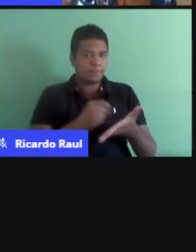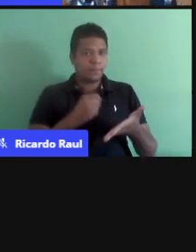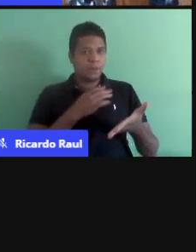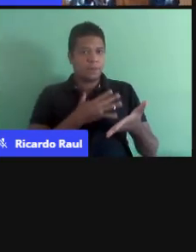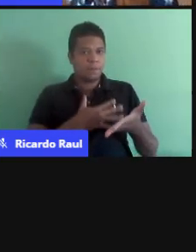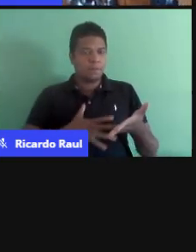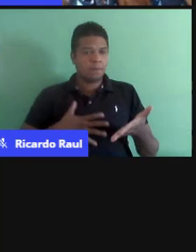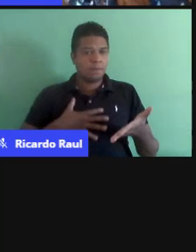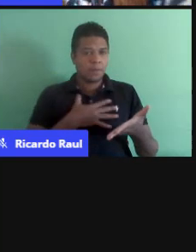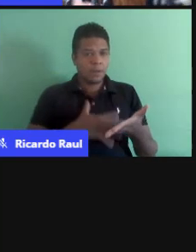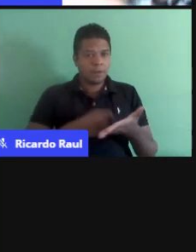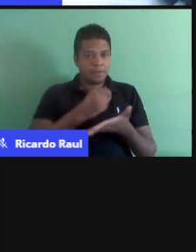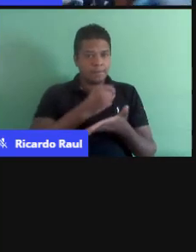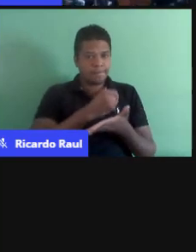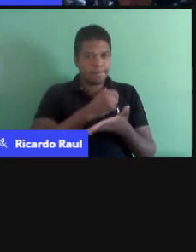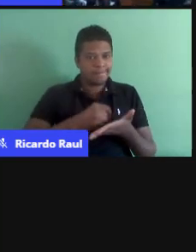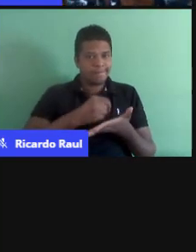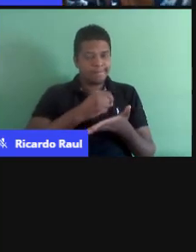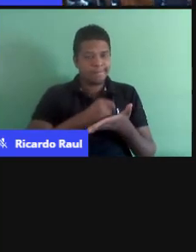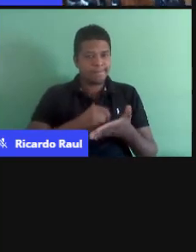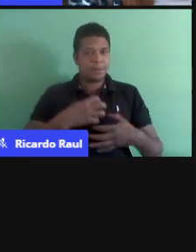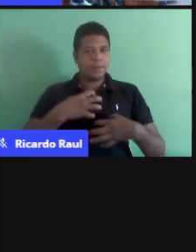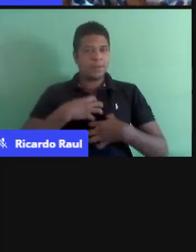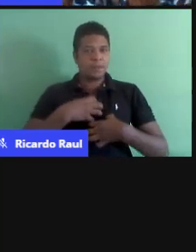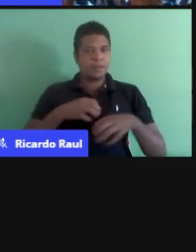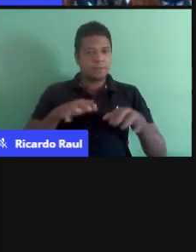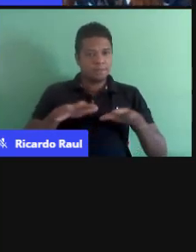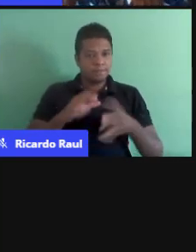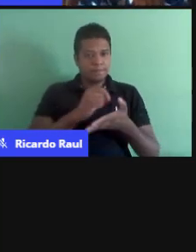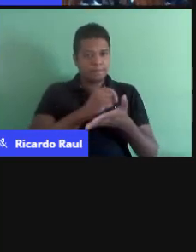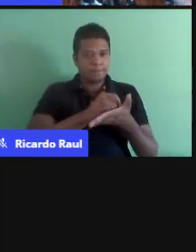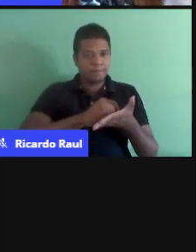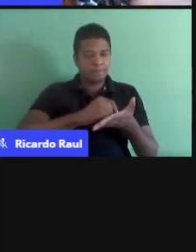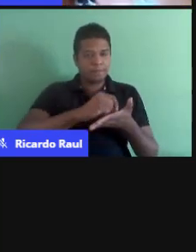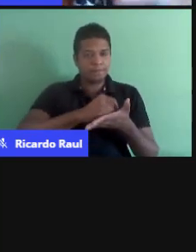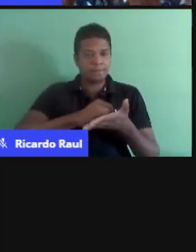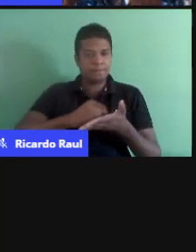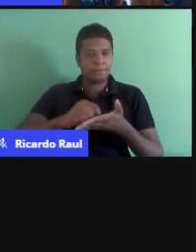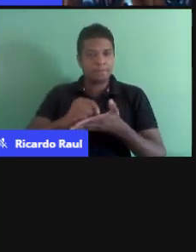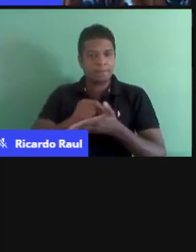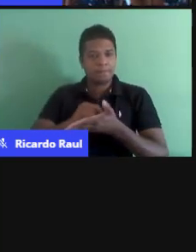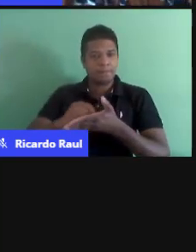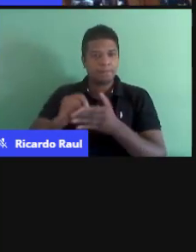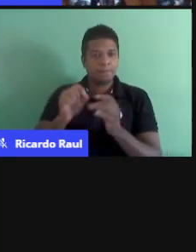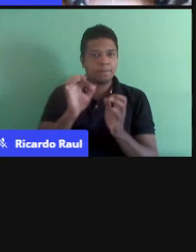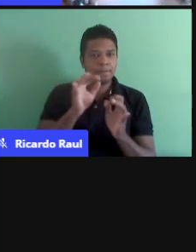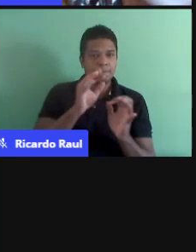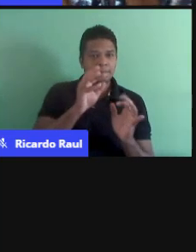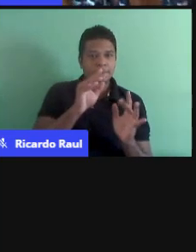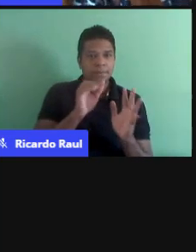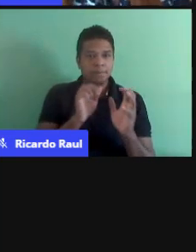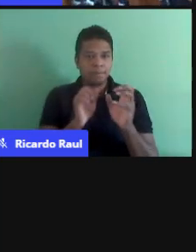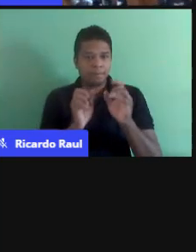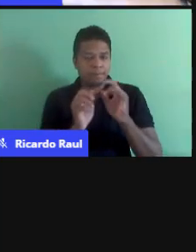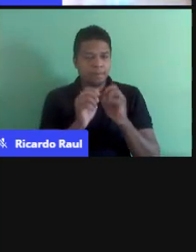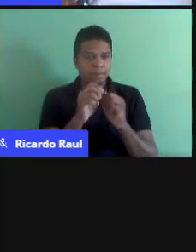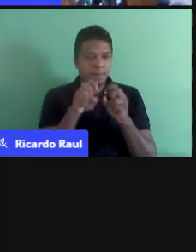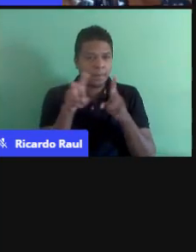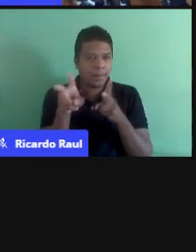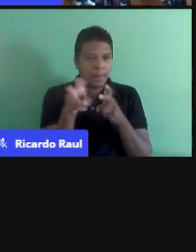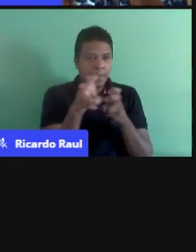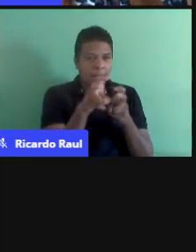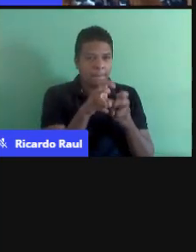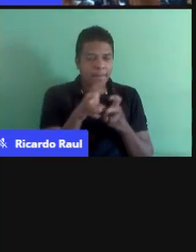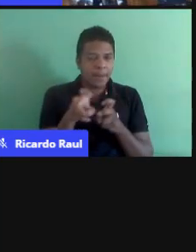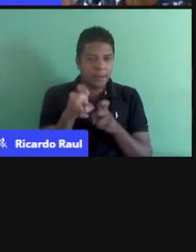movimento, porque a criança ela sente prazer em movimentar os braços, né, as mãozinhas, em perceber que quando elas